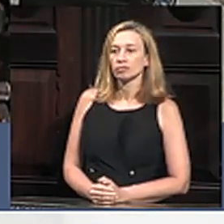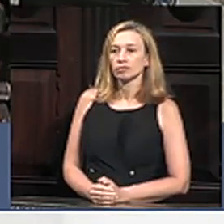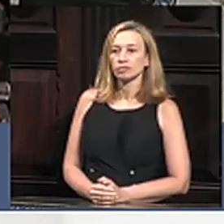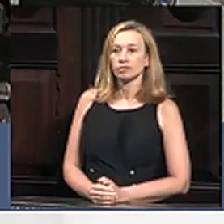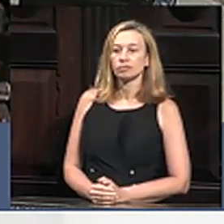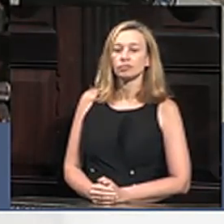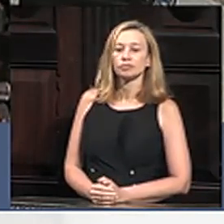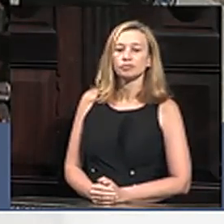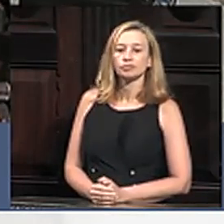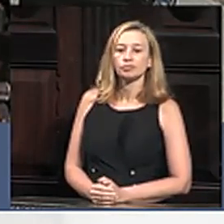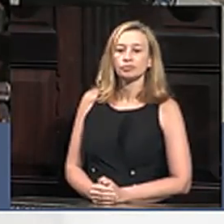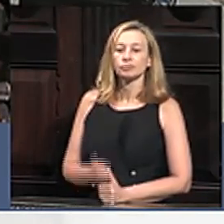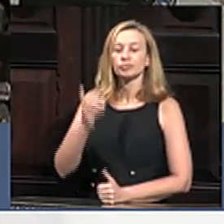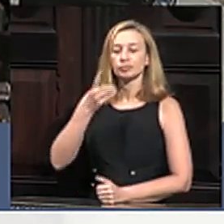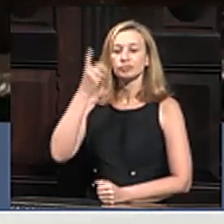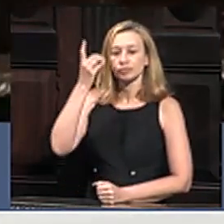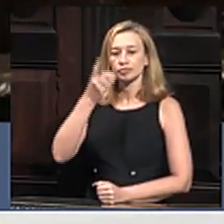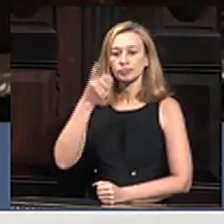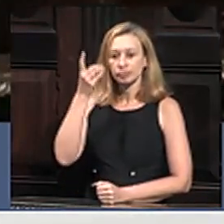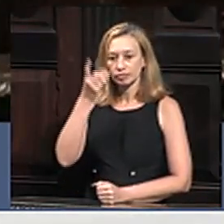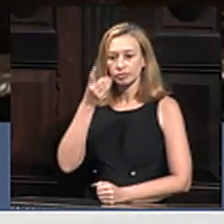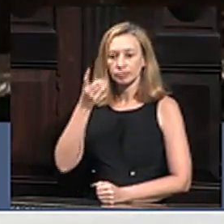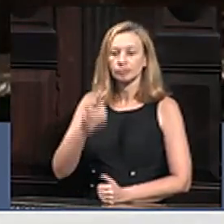senhoras e senhores deputados,